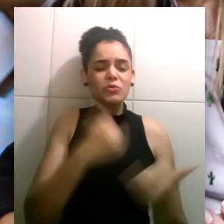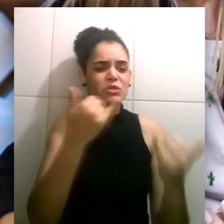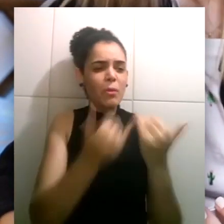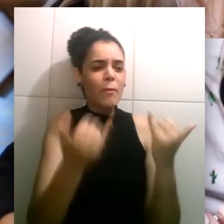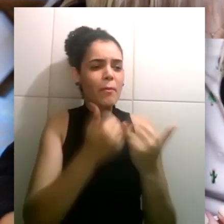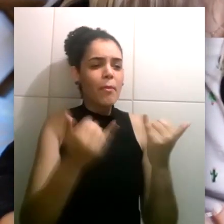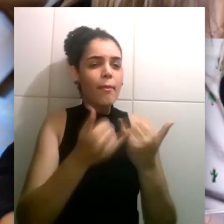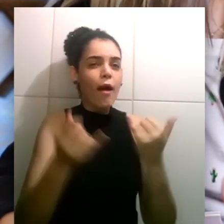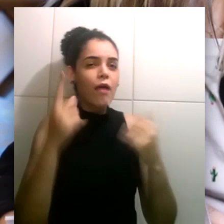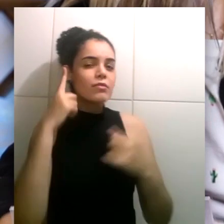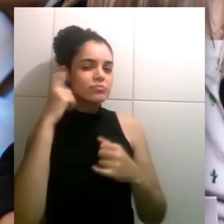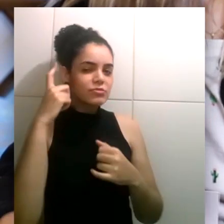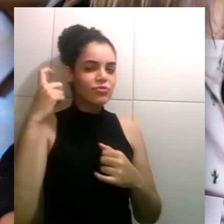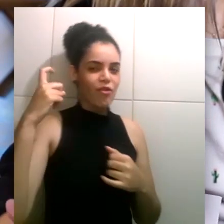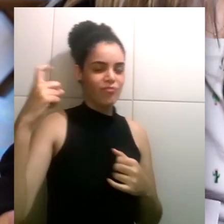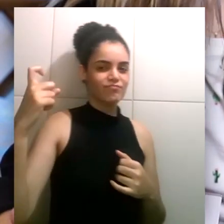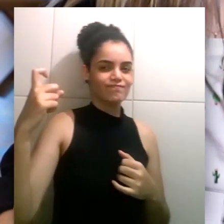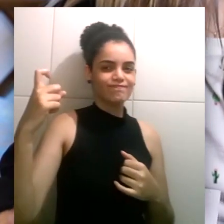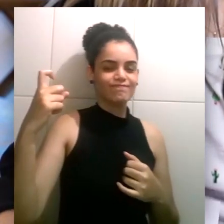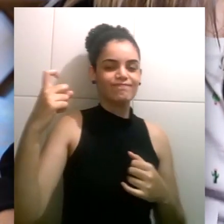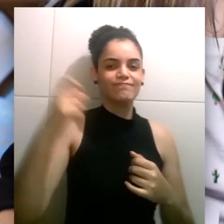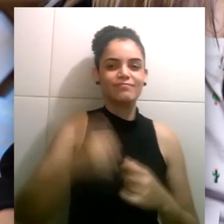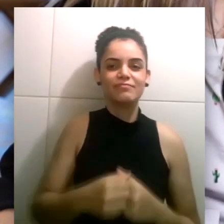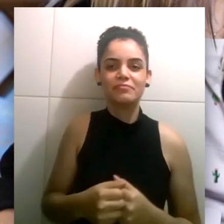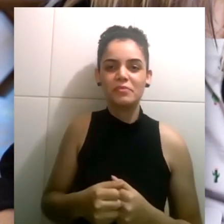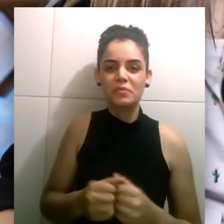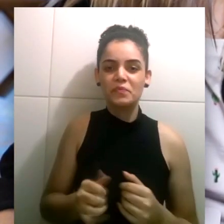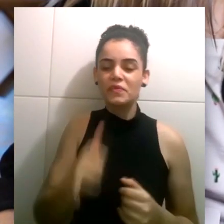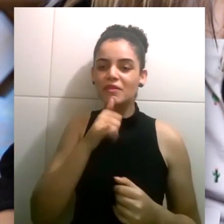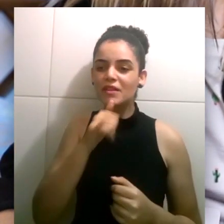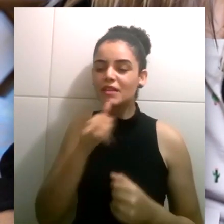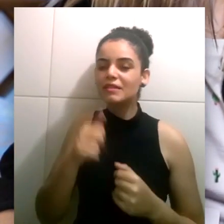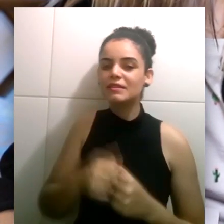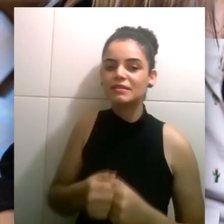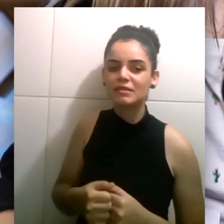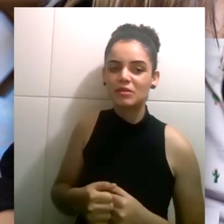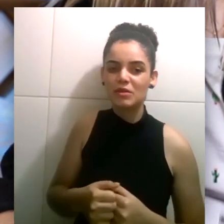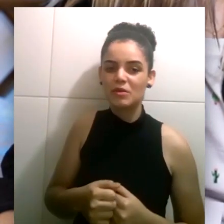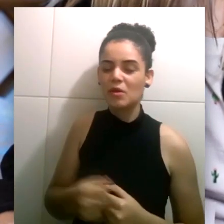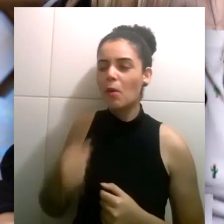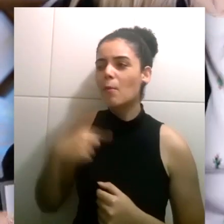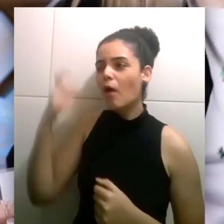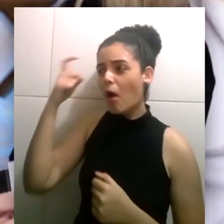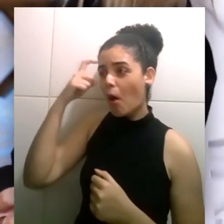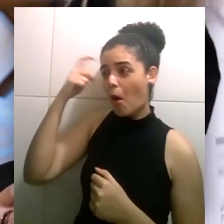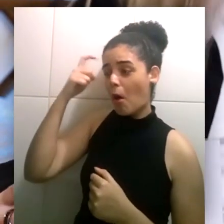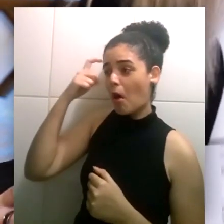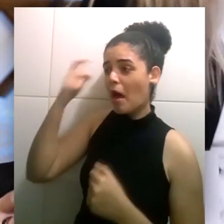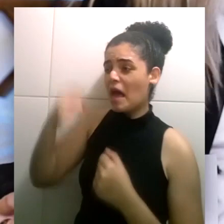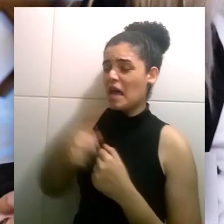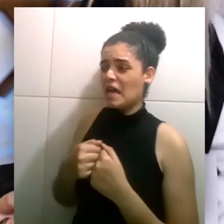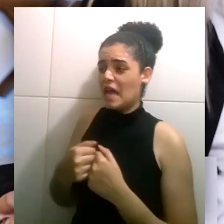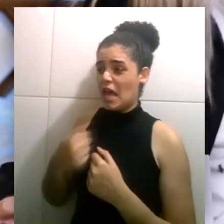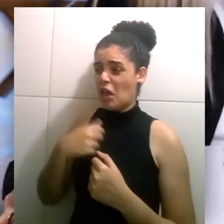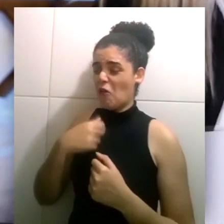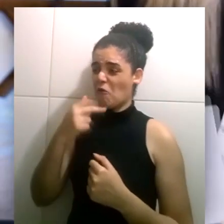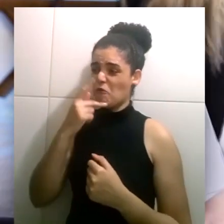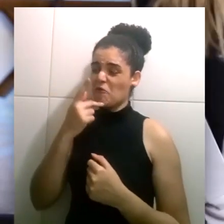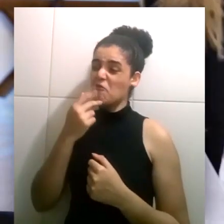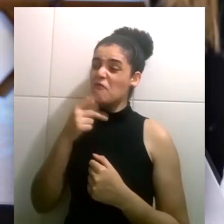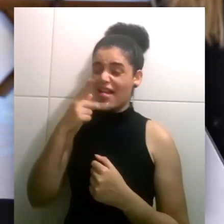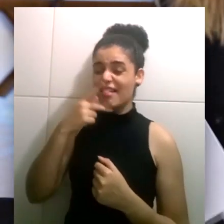os sons, né? Você imita. O Chris Kilala, ele falava assim, Raquel, pra mim, pro meu cérebro, eu tô falando em